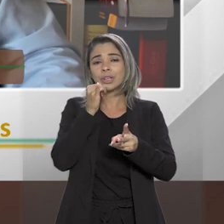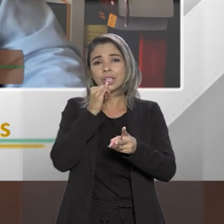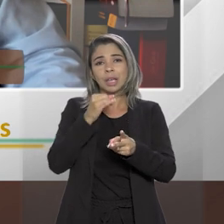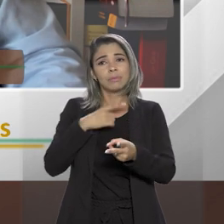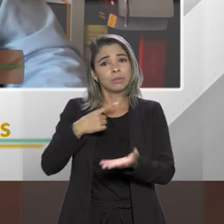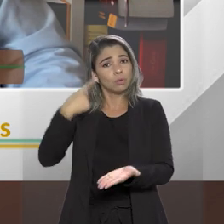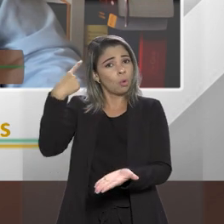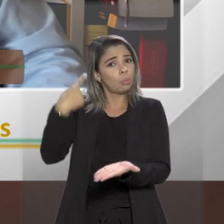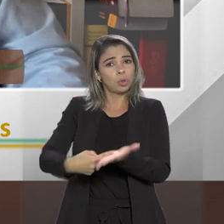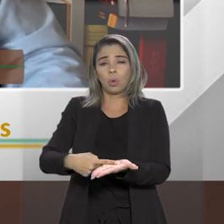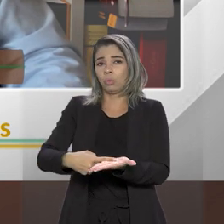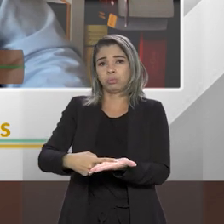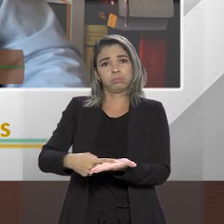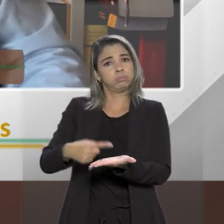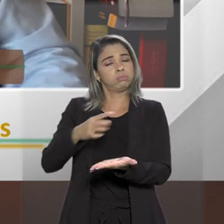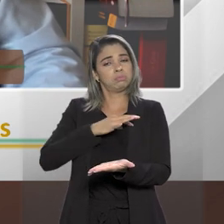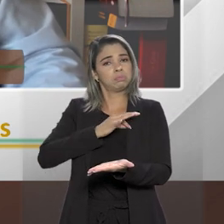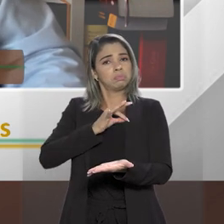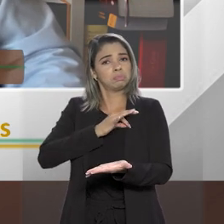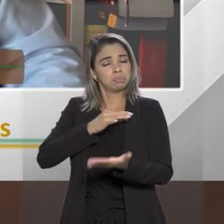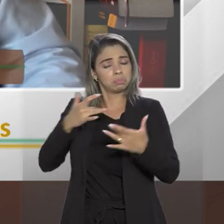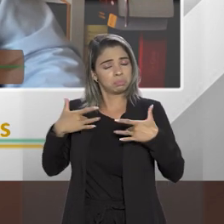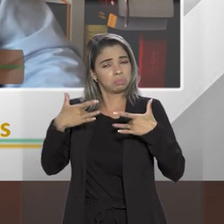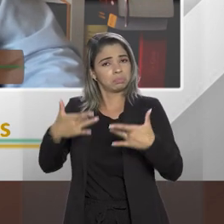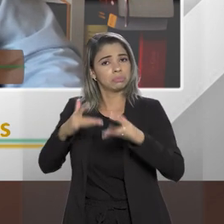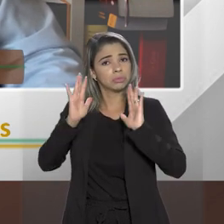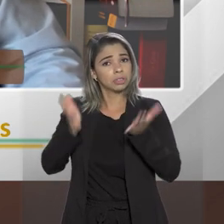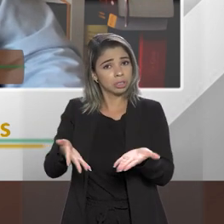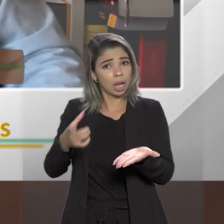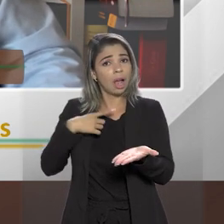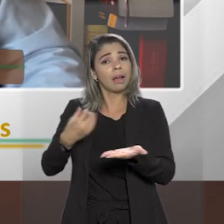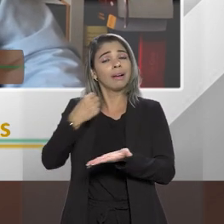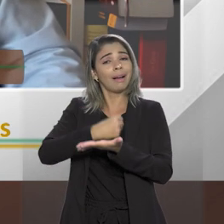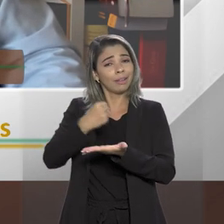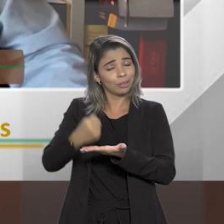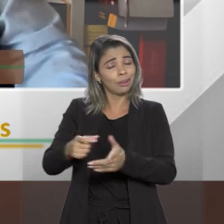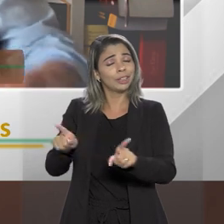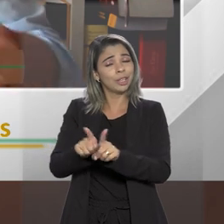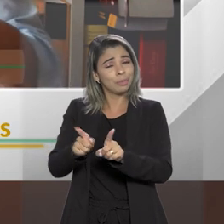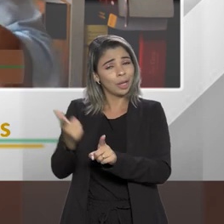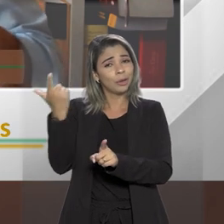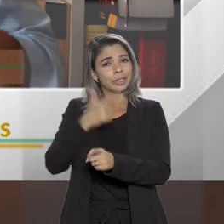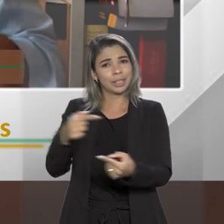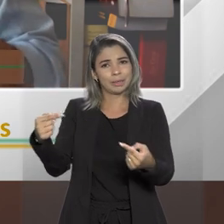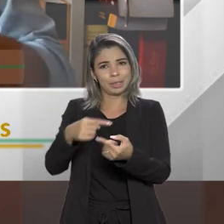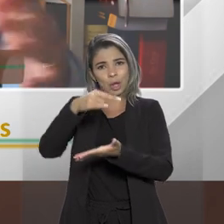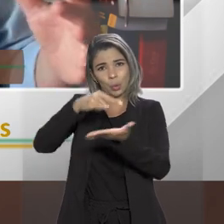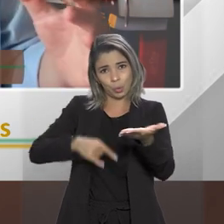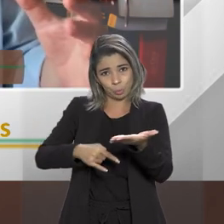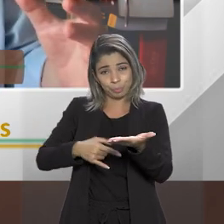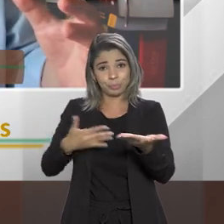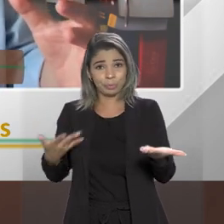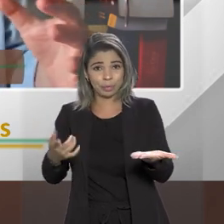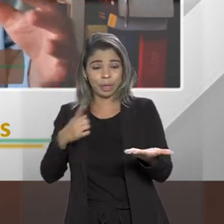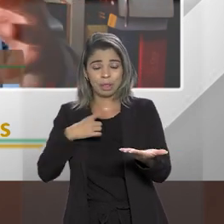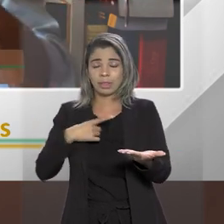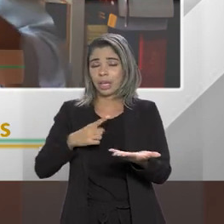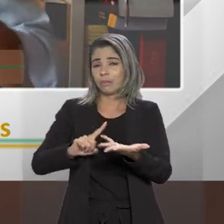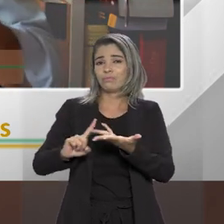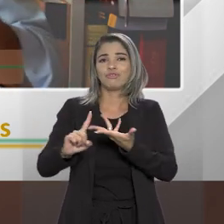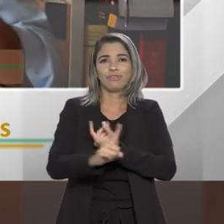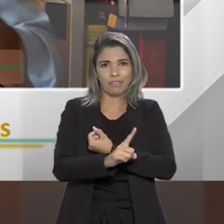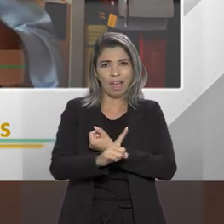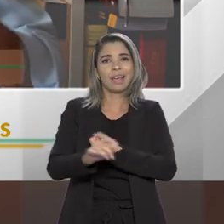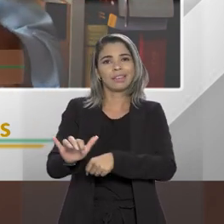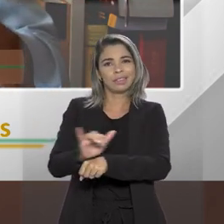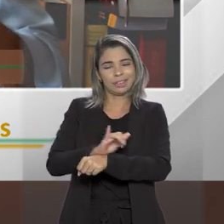compulsória feita também em cartório. O código menciona as serventias em diversas passagens. O